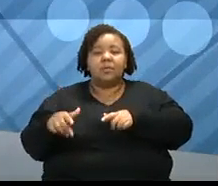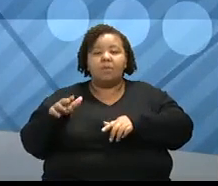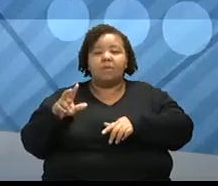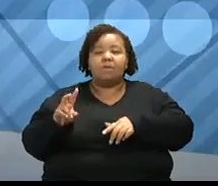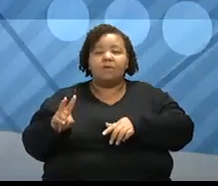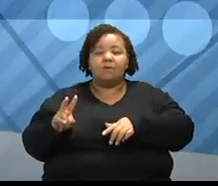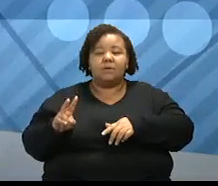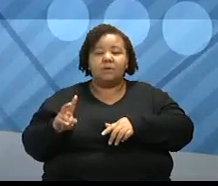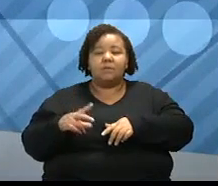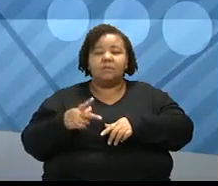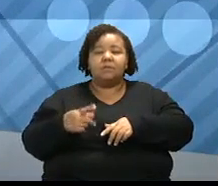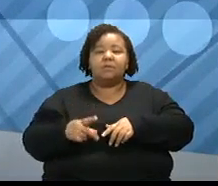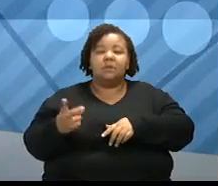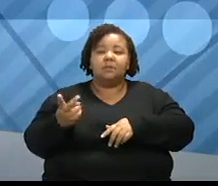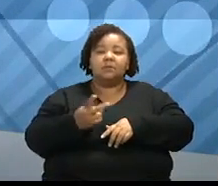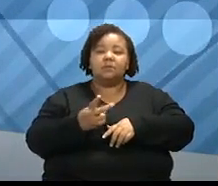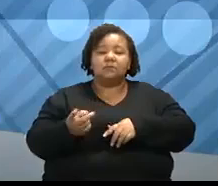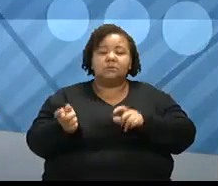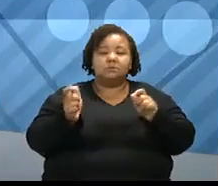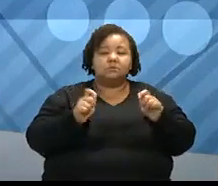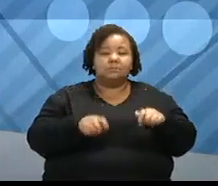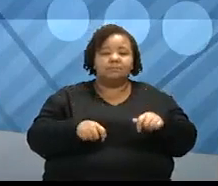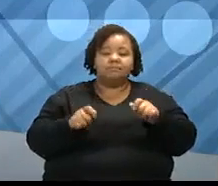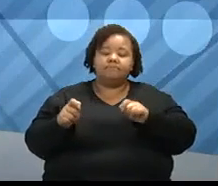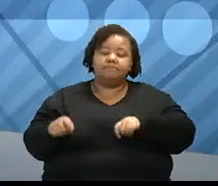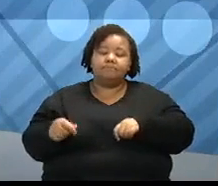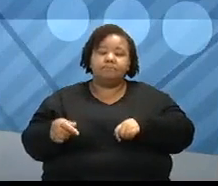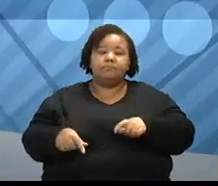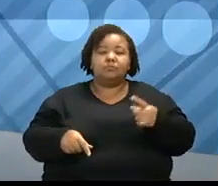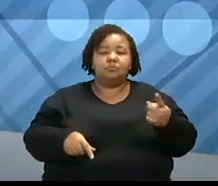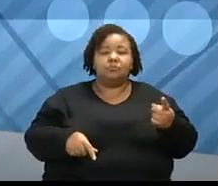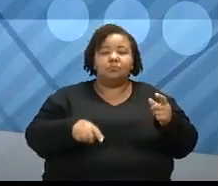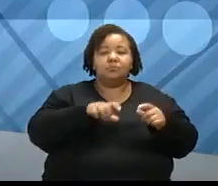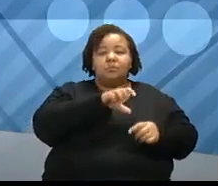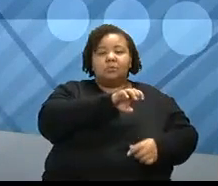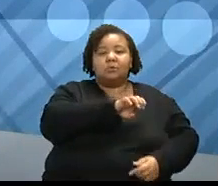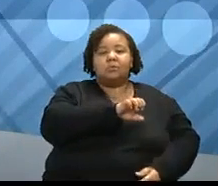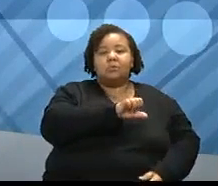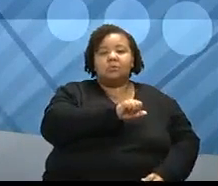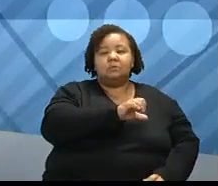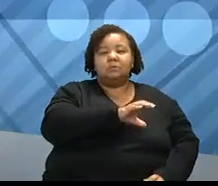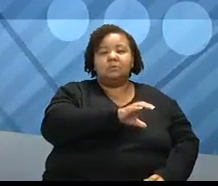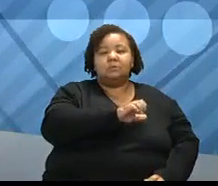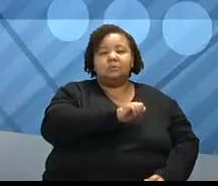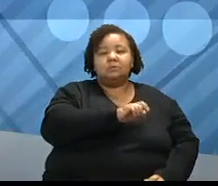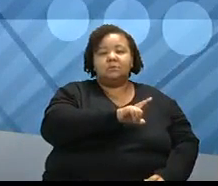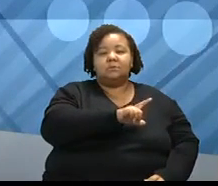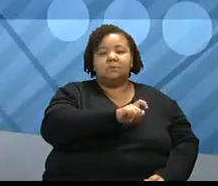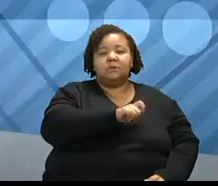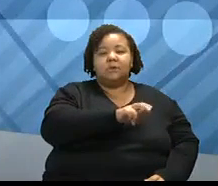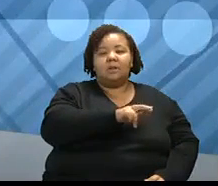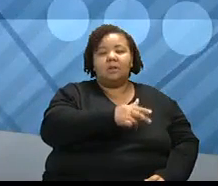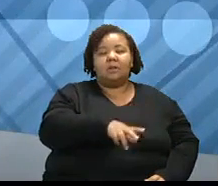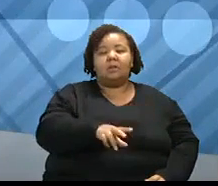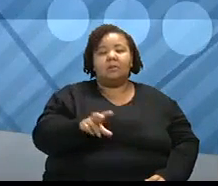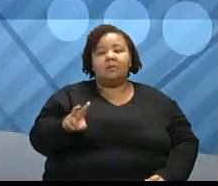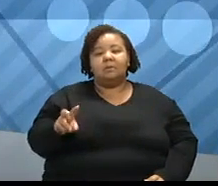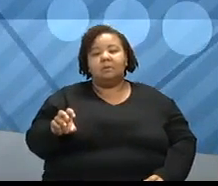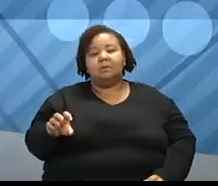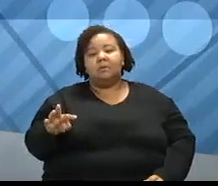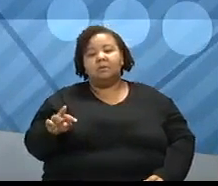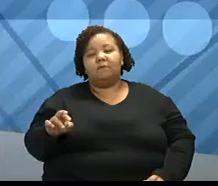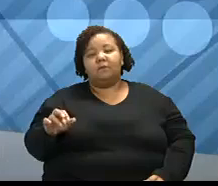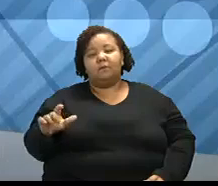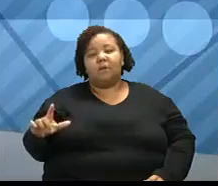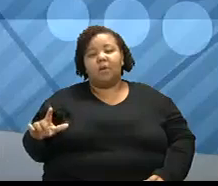Então, nós temos essas duas possibilidades, campo escalar e campo vetorial. Assim como eu tenho operações entre vetores,